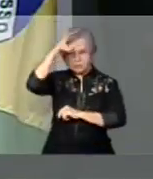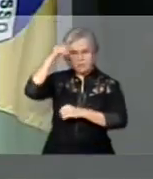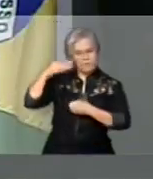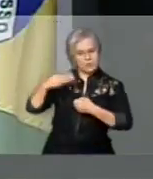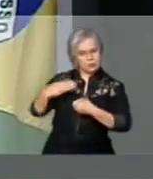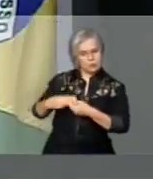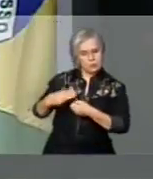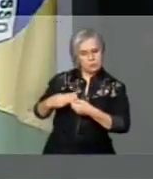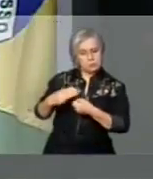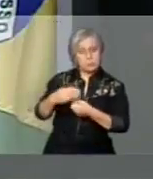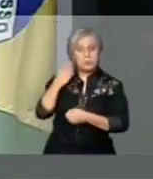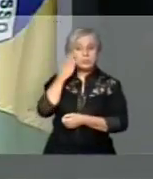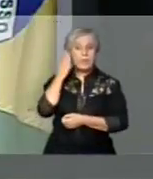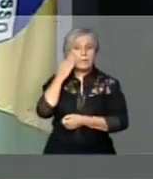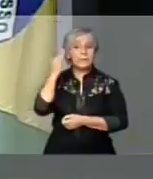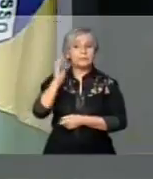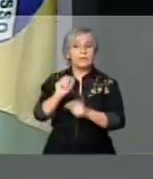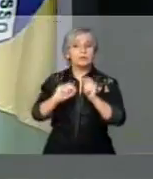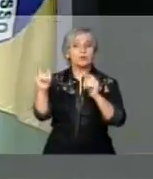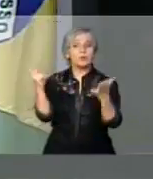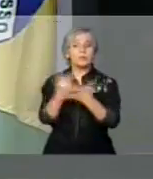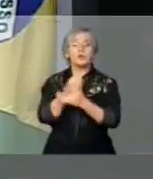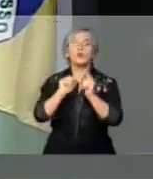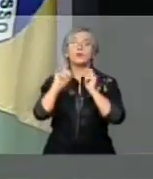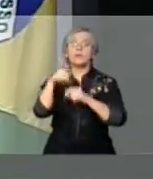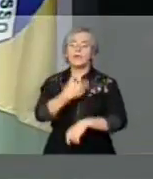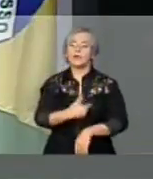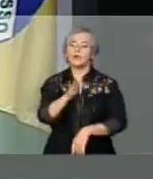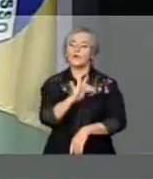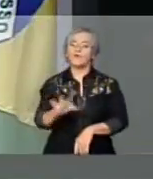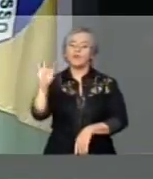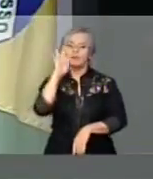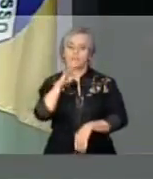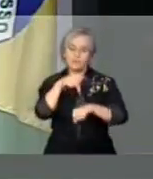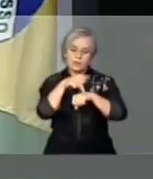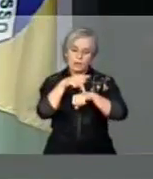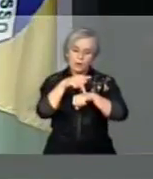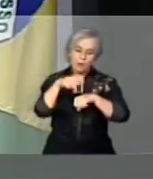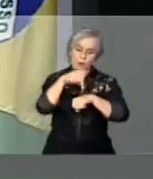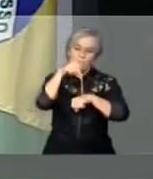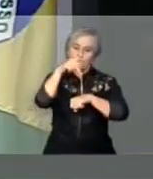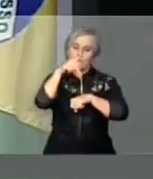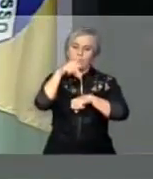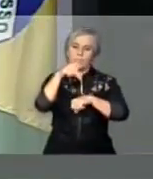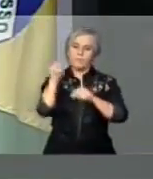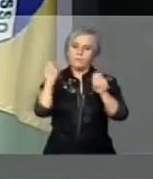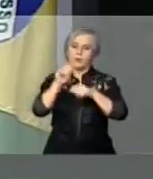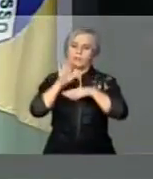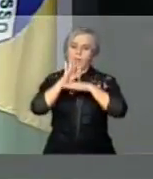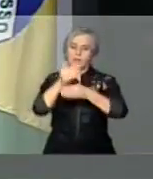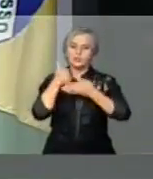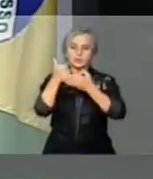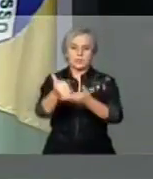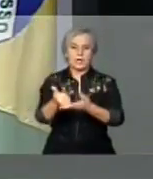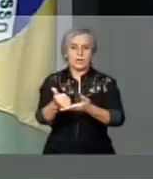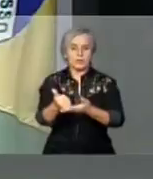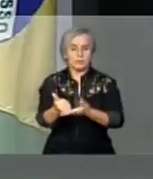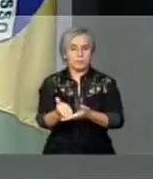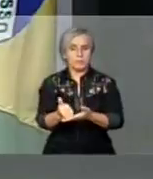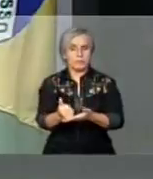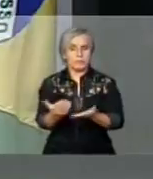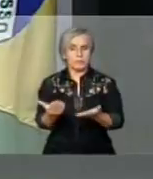para saber exatamente qual é a participação que temos hoje dos governos no sentido de socorrer, ainda que